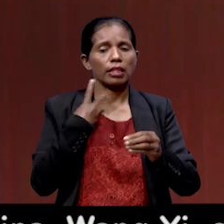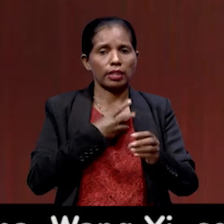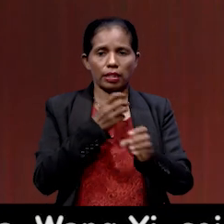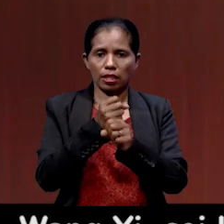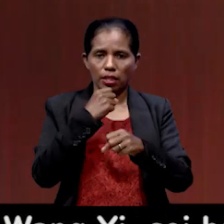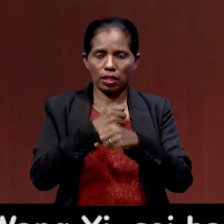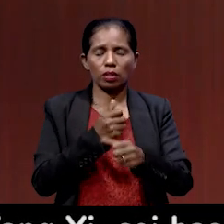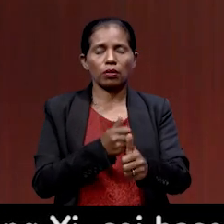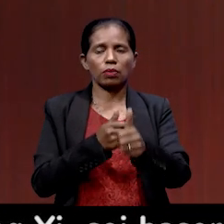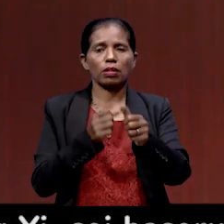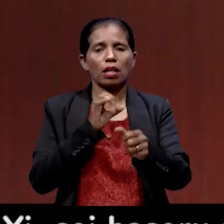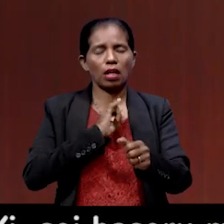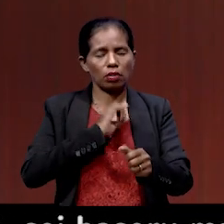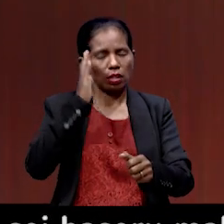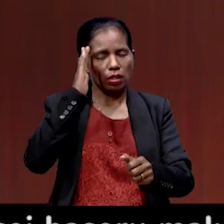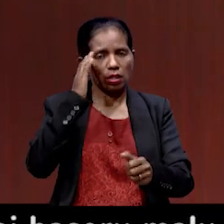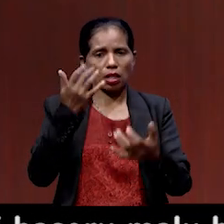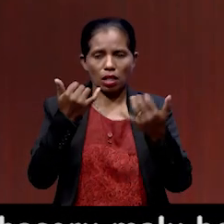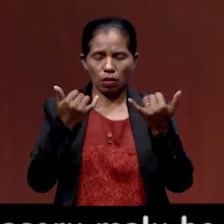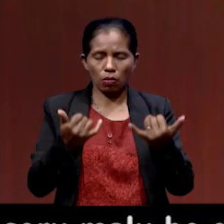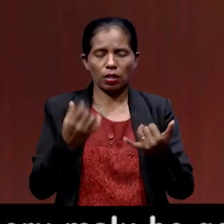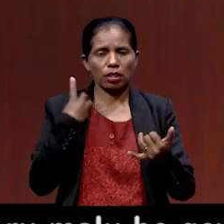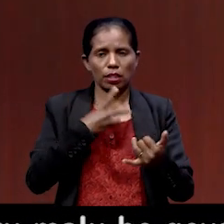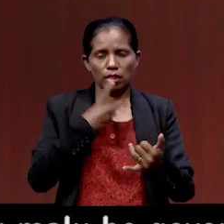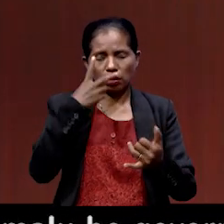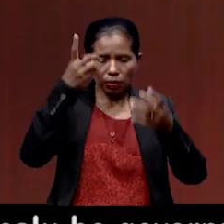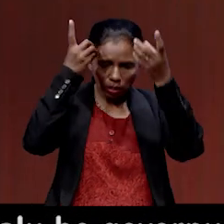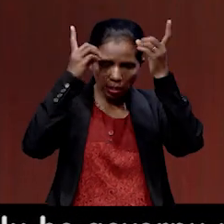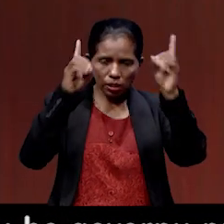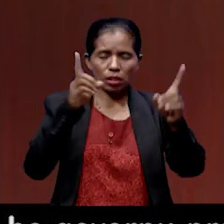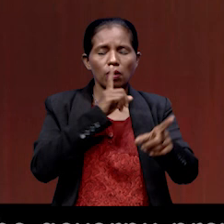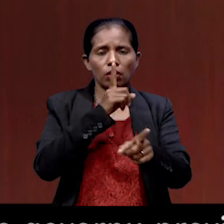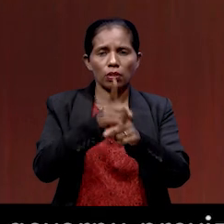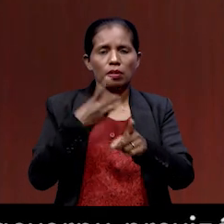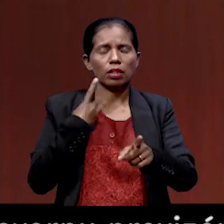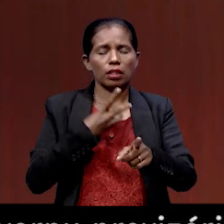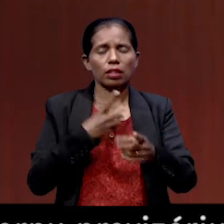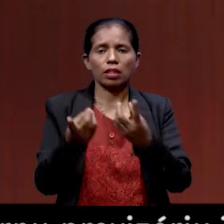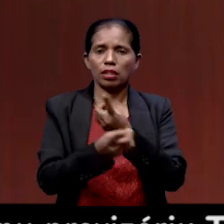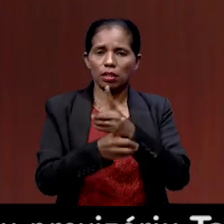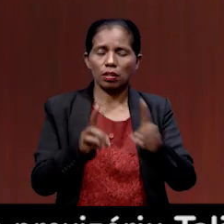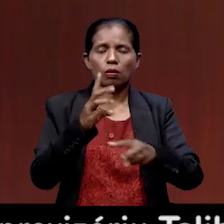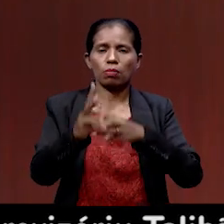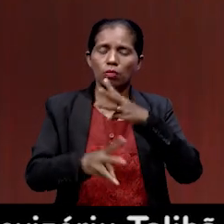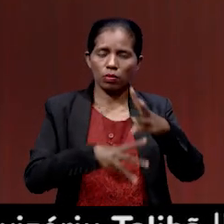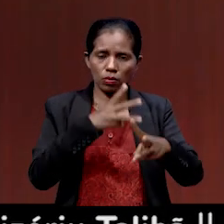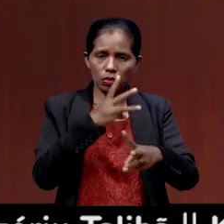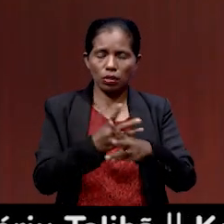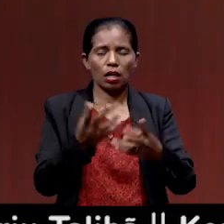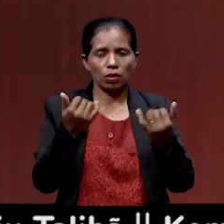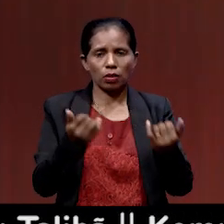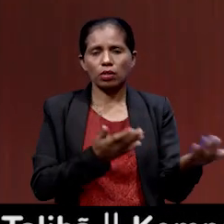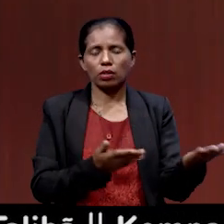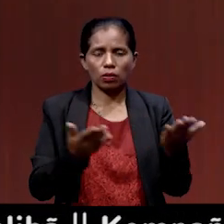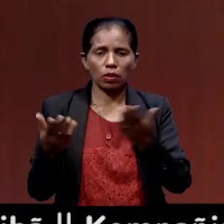tu ir hau nia anuim. Ora se ne fundamental tebes ato determina lalos ita na direção mundunian ora se ne selure